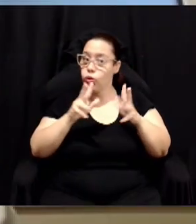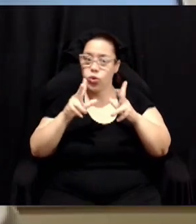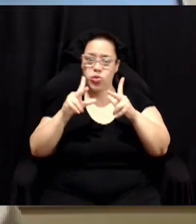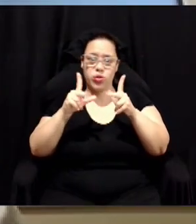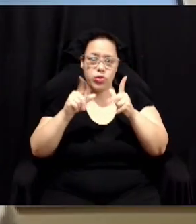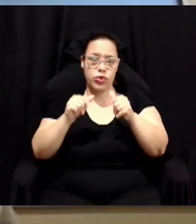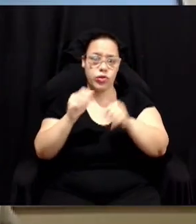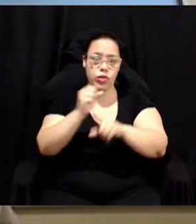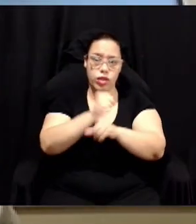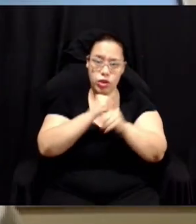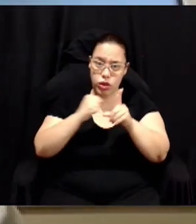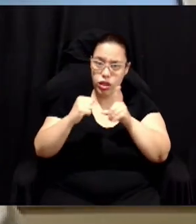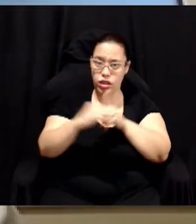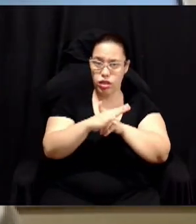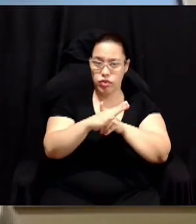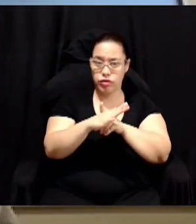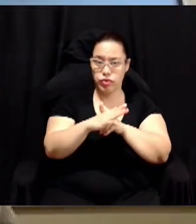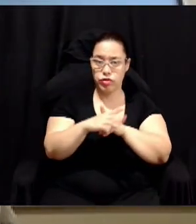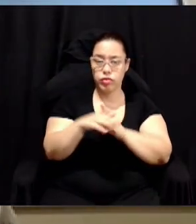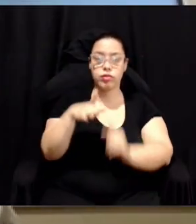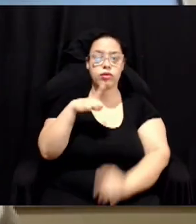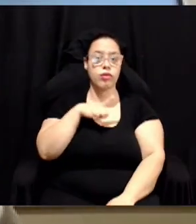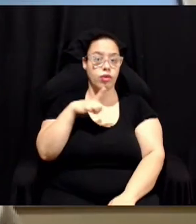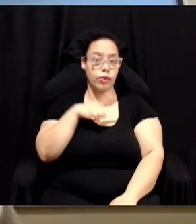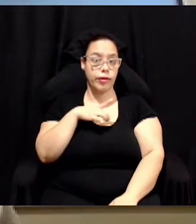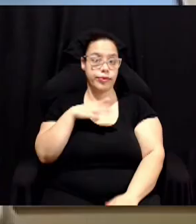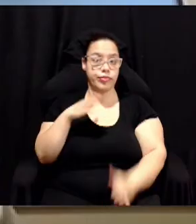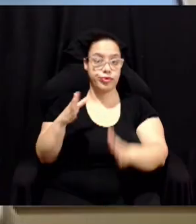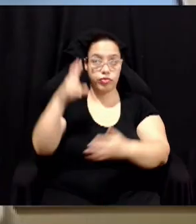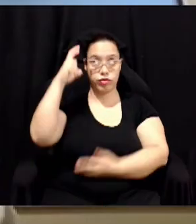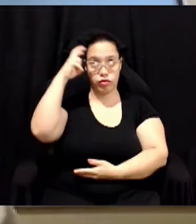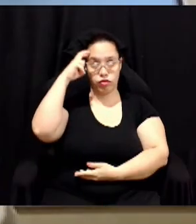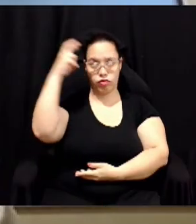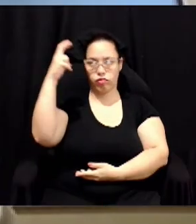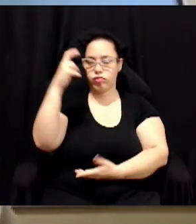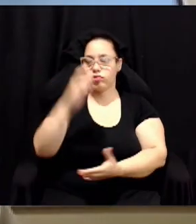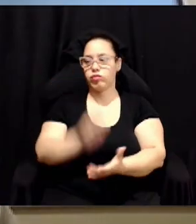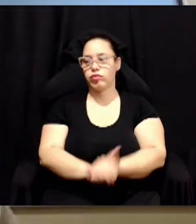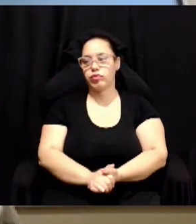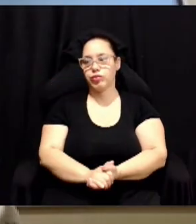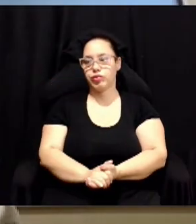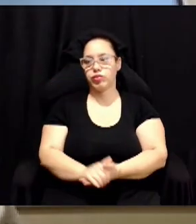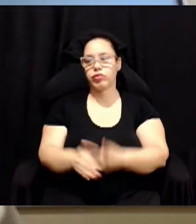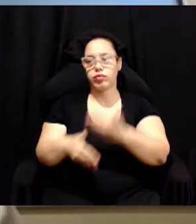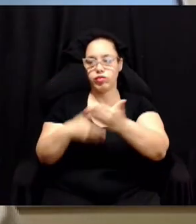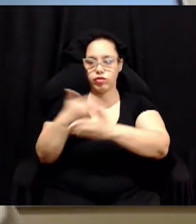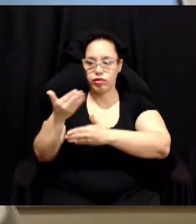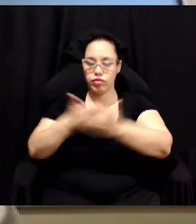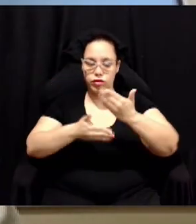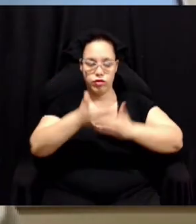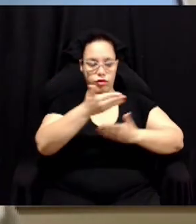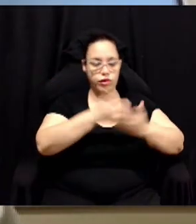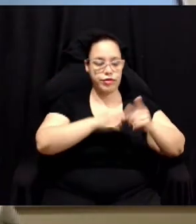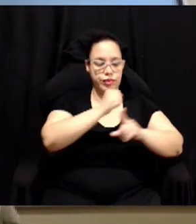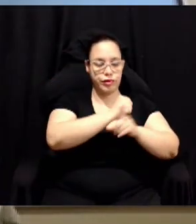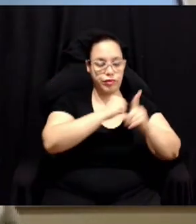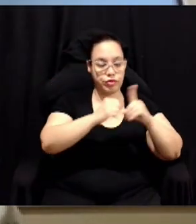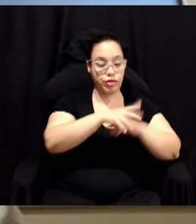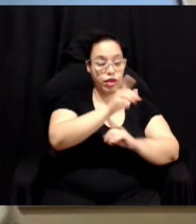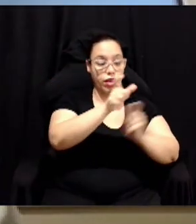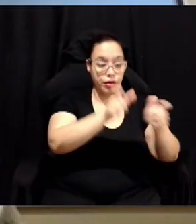sociedade, tenham a capacidade de produção intelectual, tenham a capacidade de colaborar com a sociedade. São pessoas, digamos